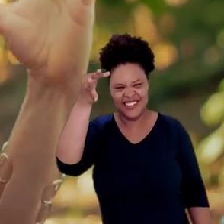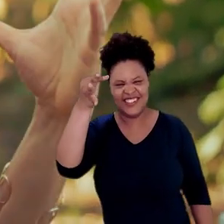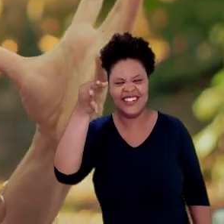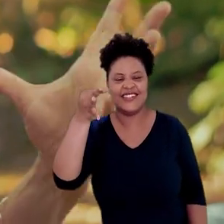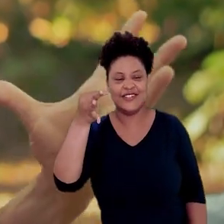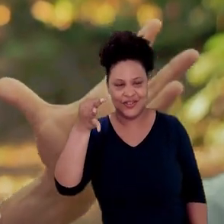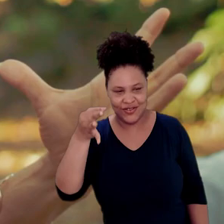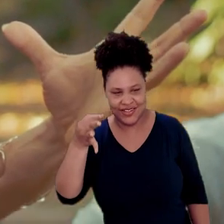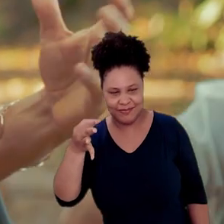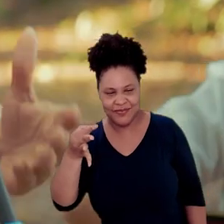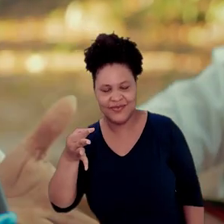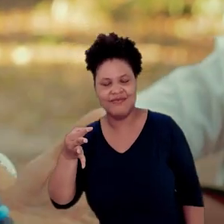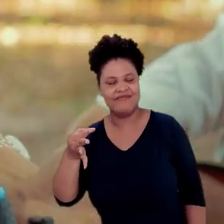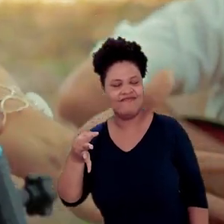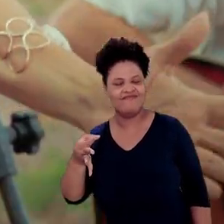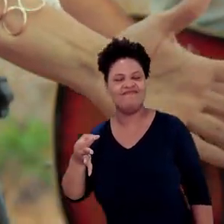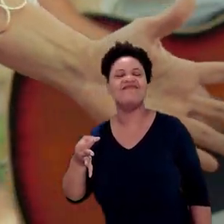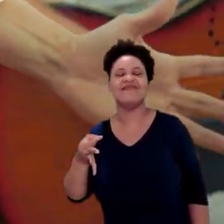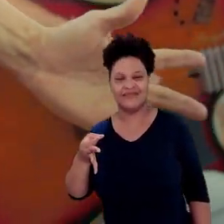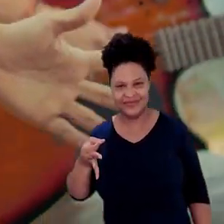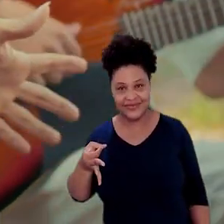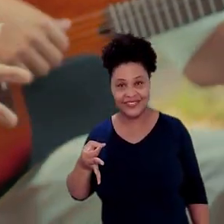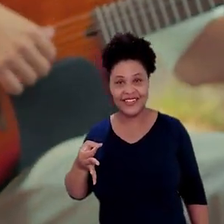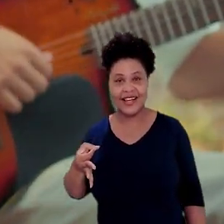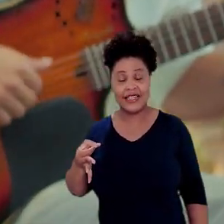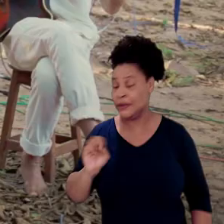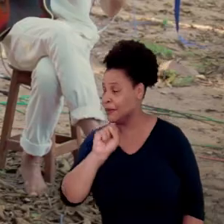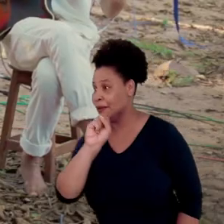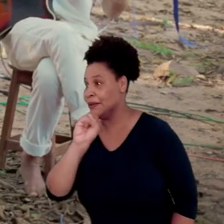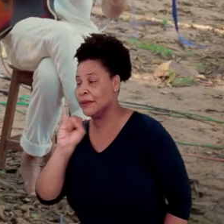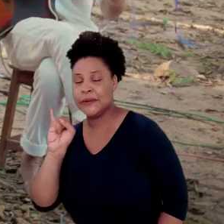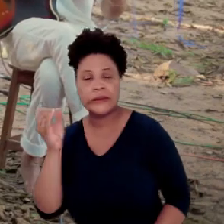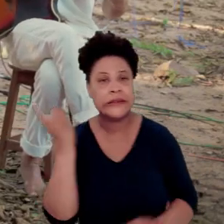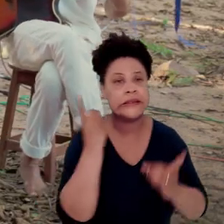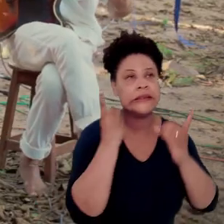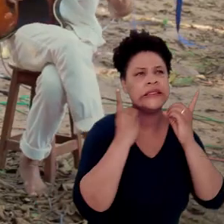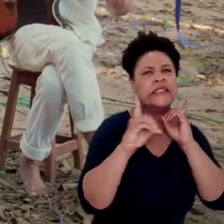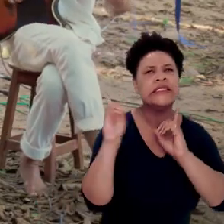Só virá somar.